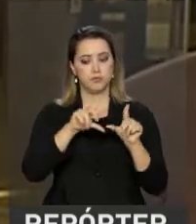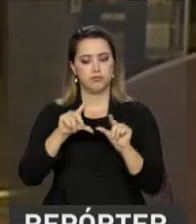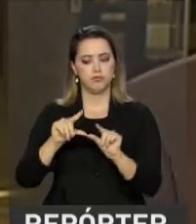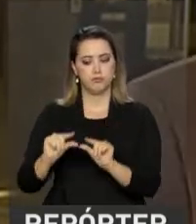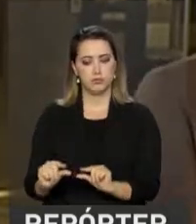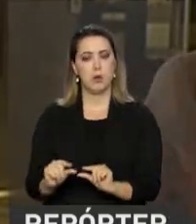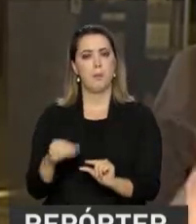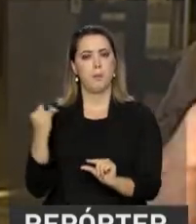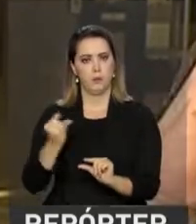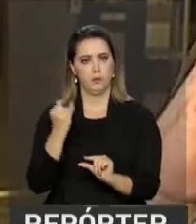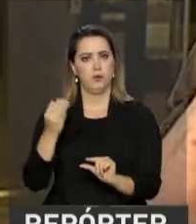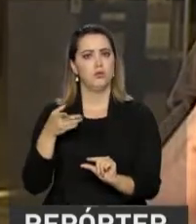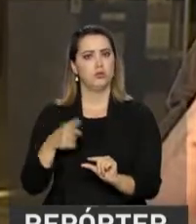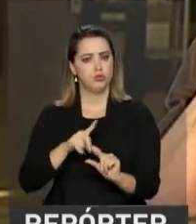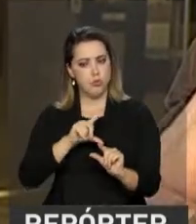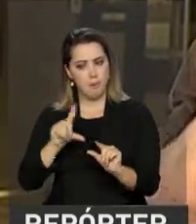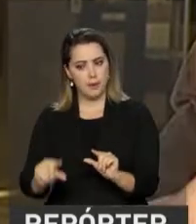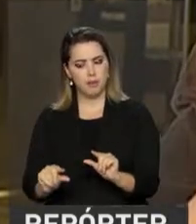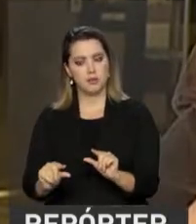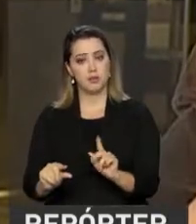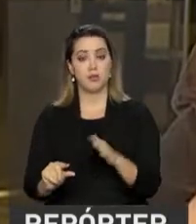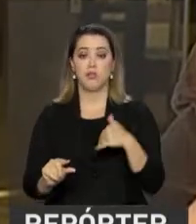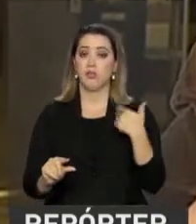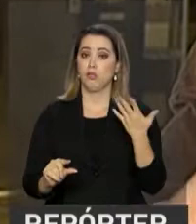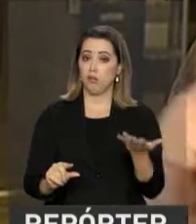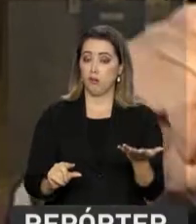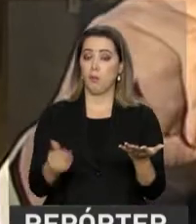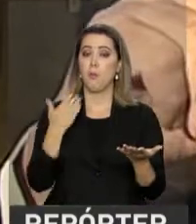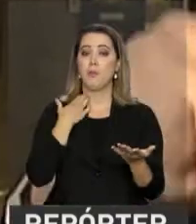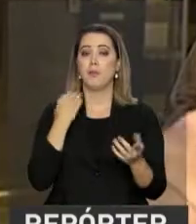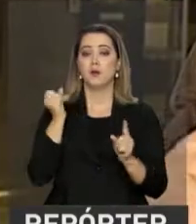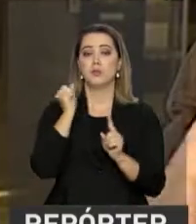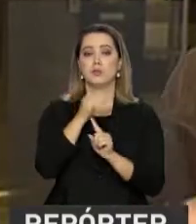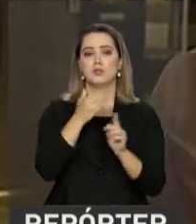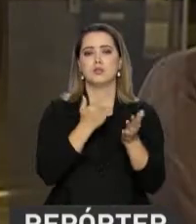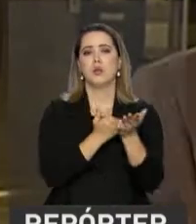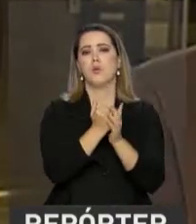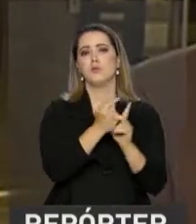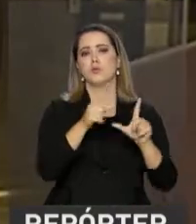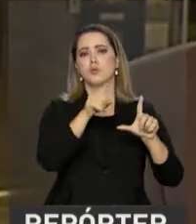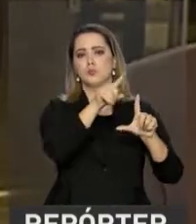substantivo banco central começou a trajetória de